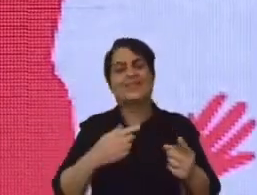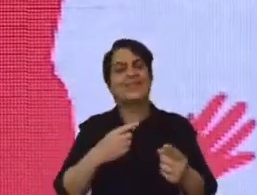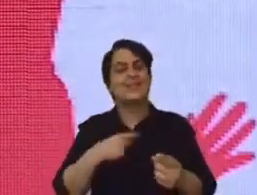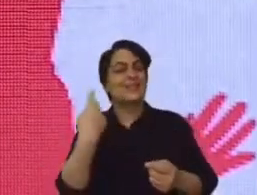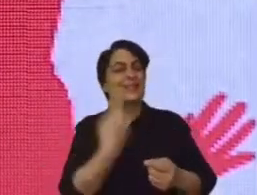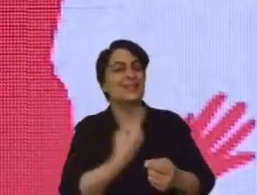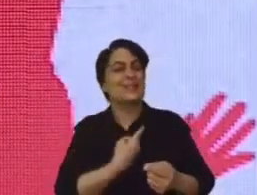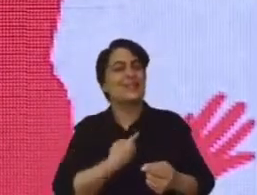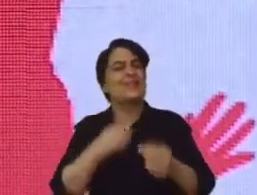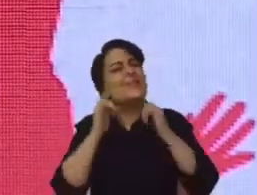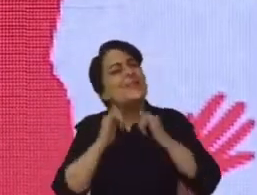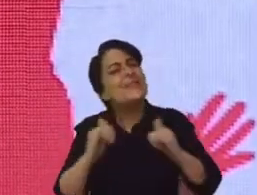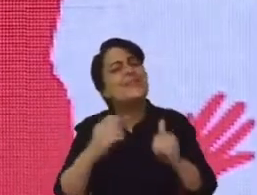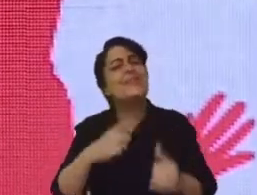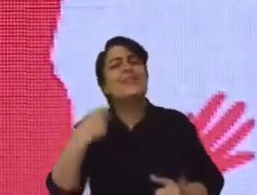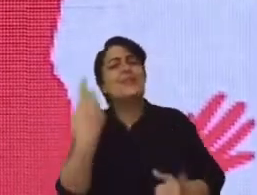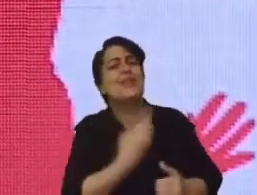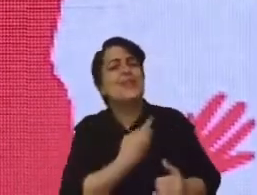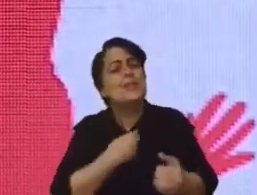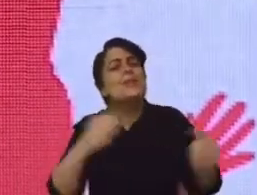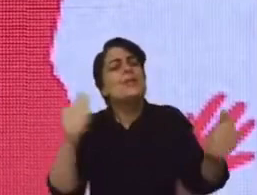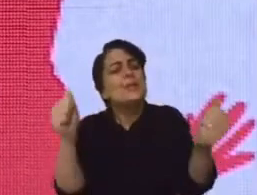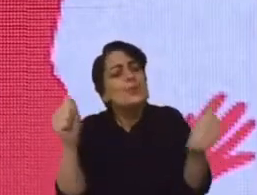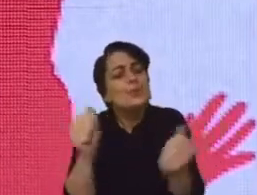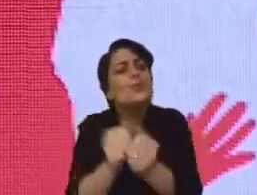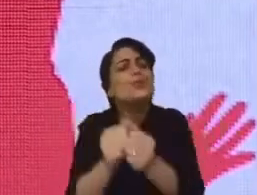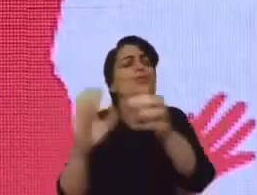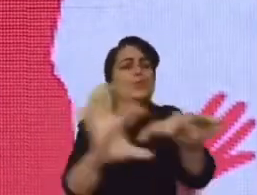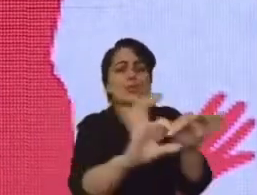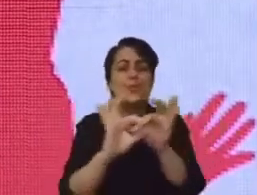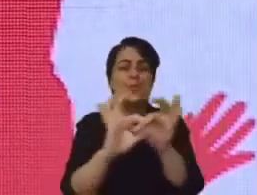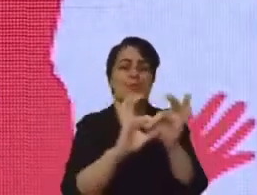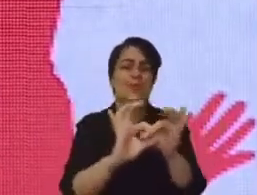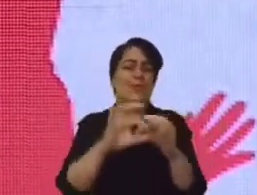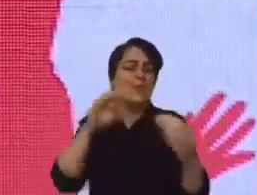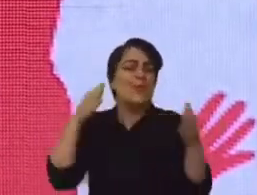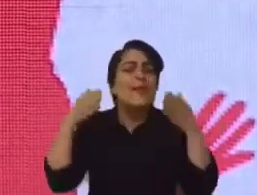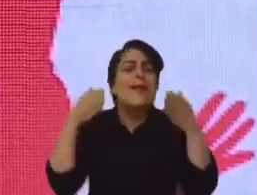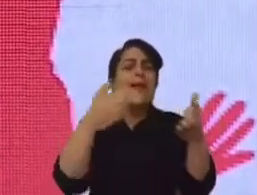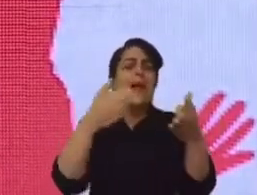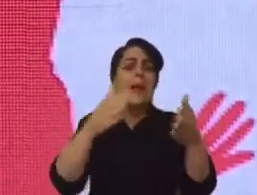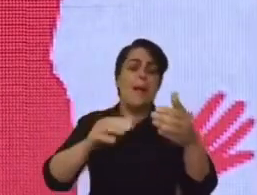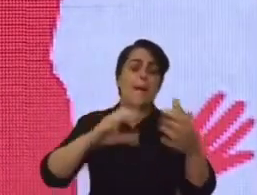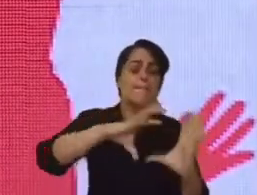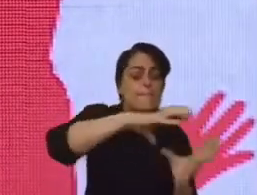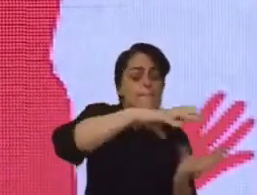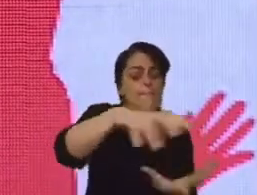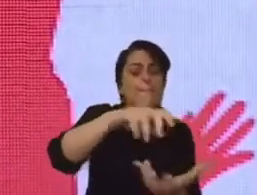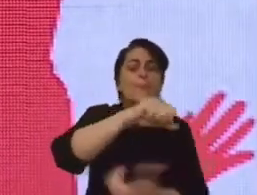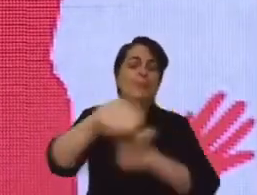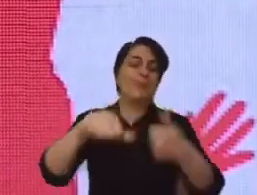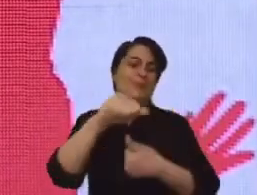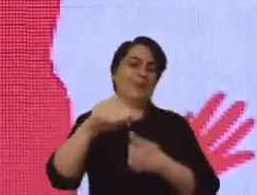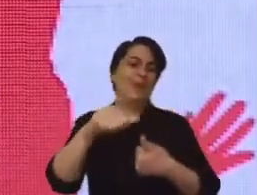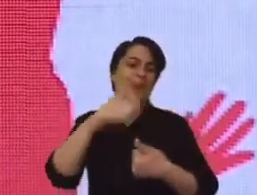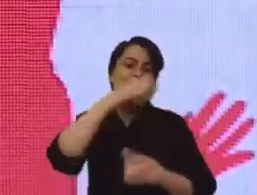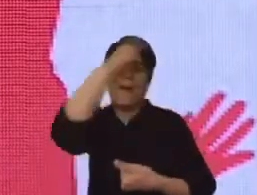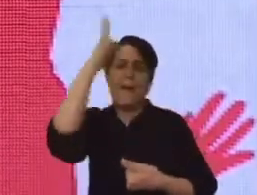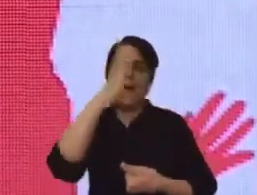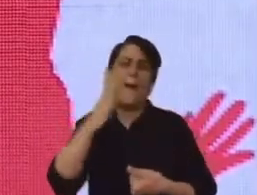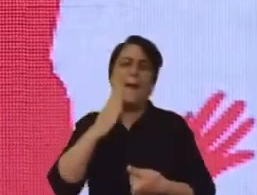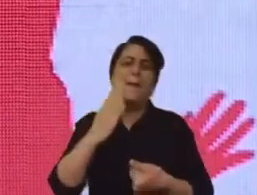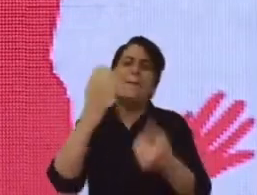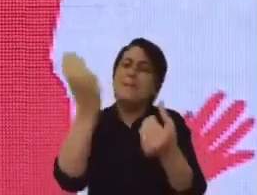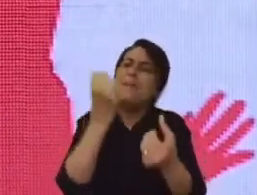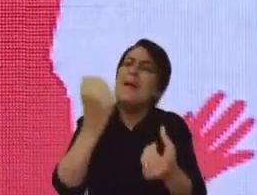você para transformar o mundo. Nós queremos mudança no mundo, nós queremos mudança no Brasil e nós queremos... Ah,